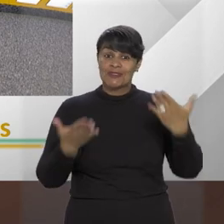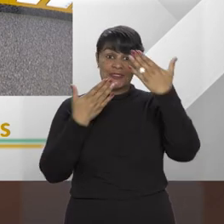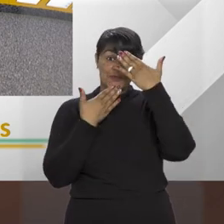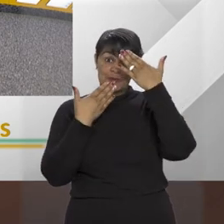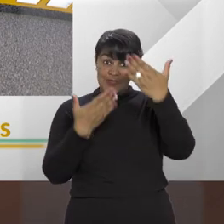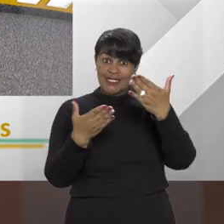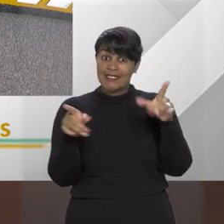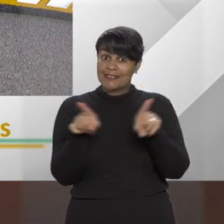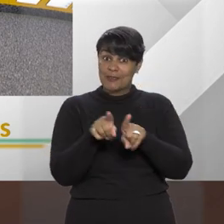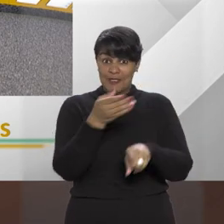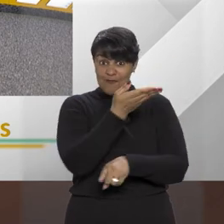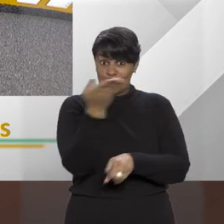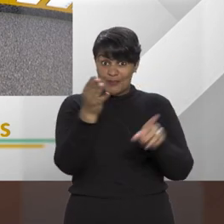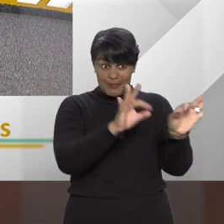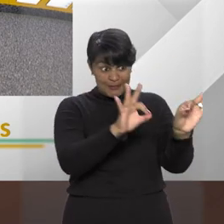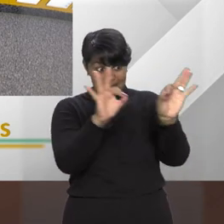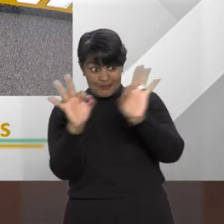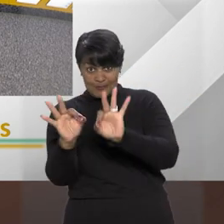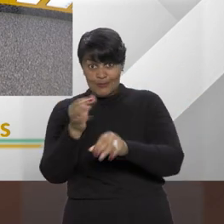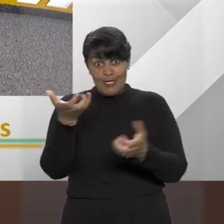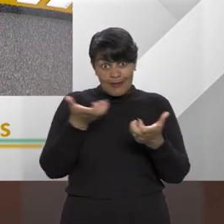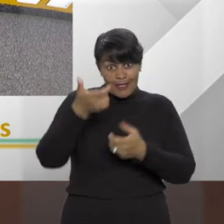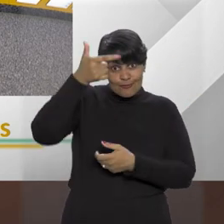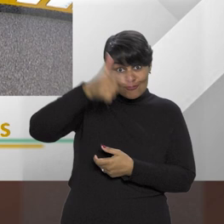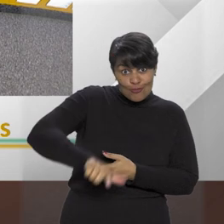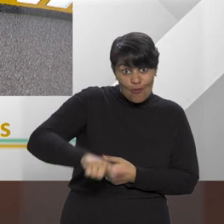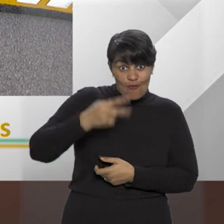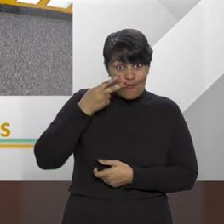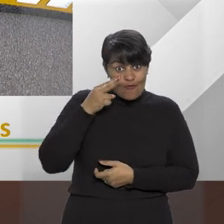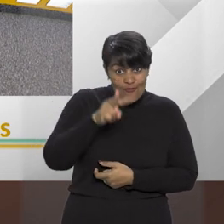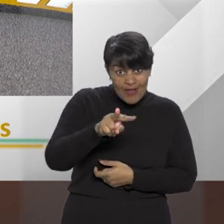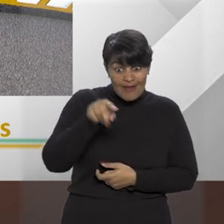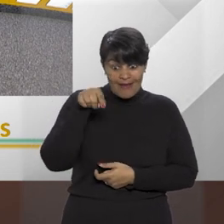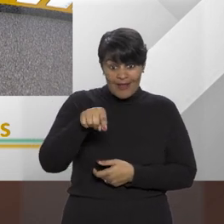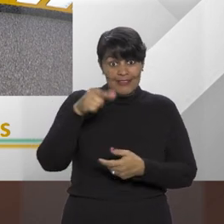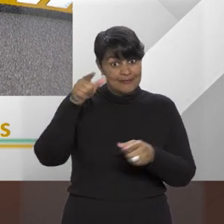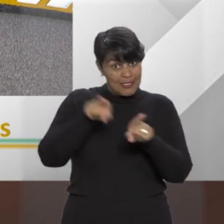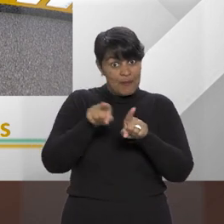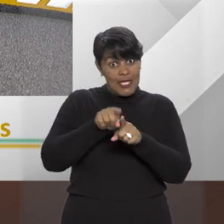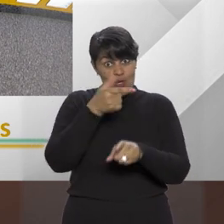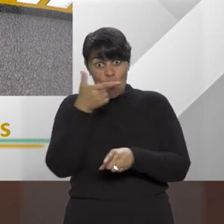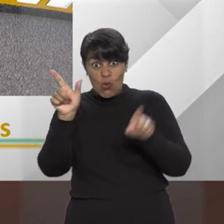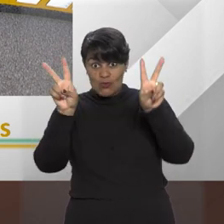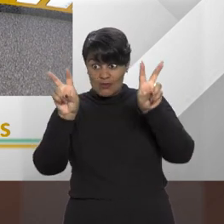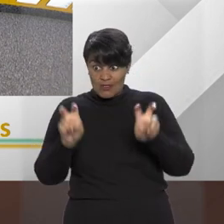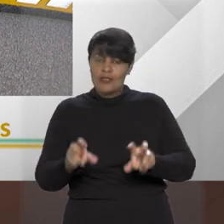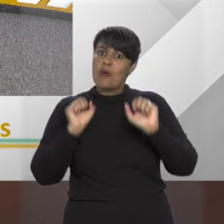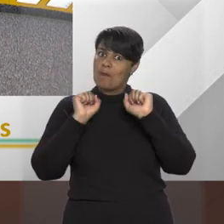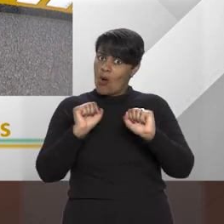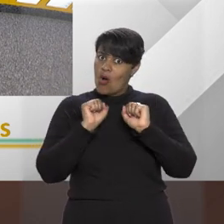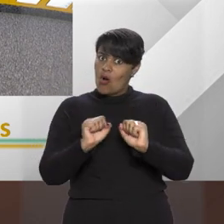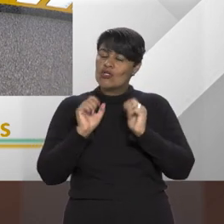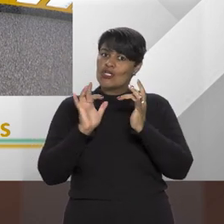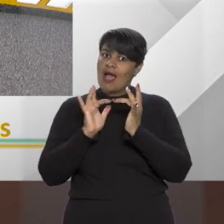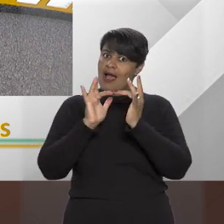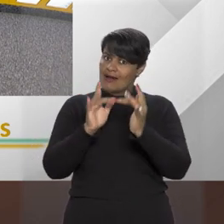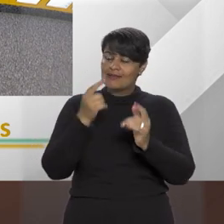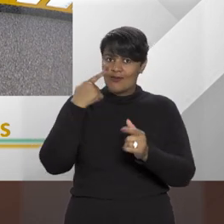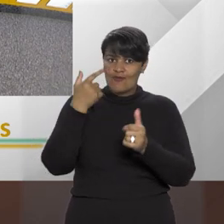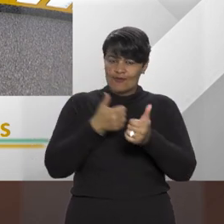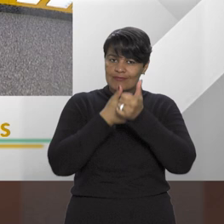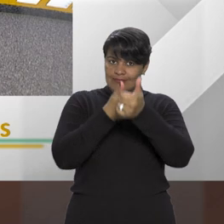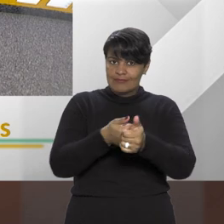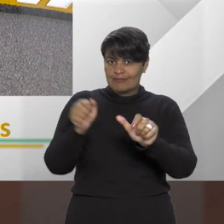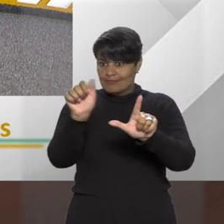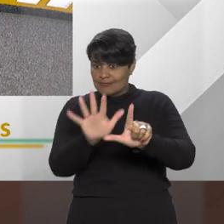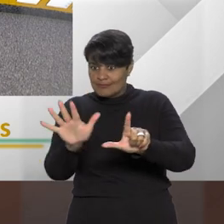programas, acompanhe o nosso perfil nas principais plataformas de streaming de vídeo e de áudio. Também estamos na programação da TV Justiça